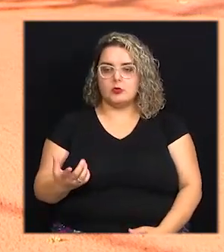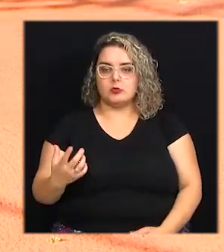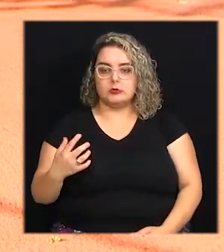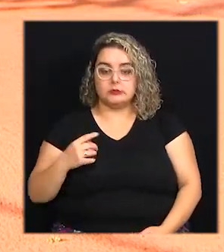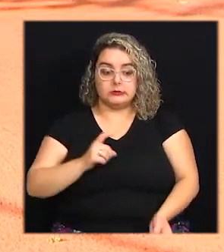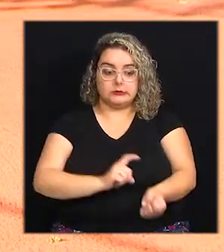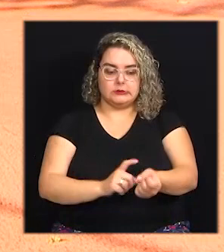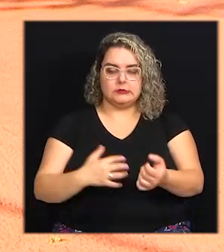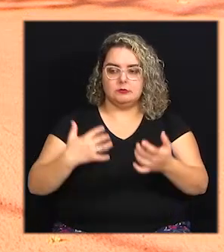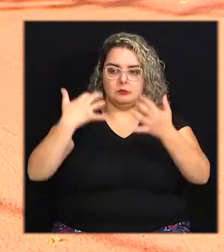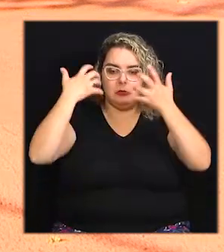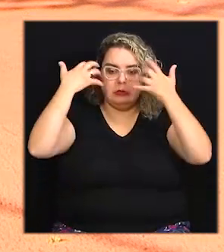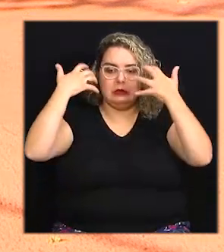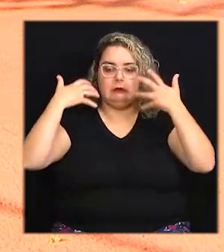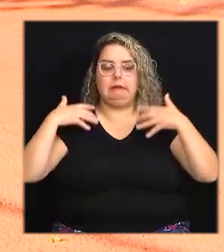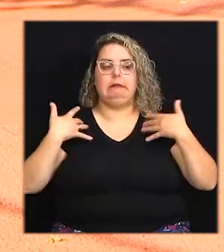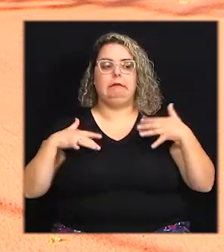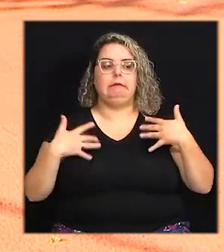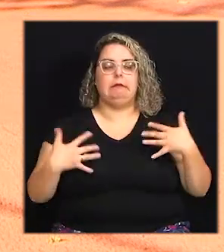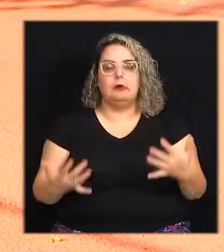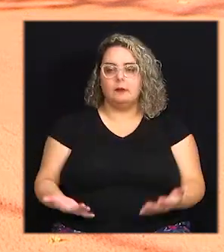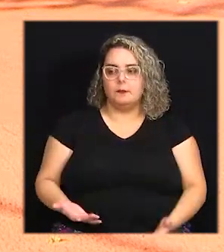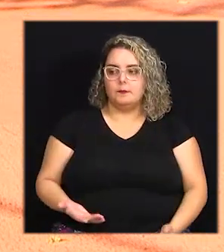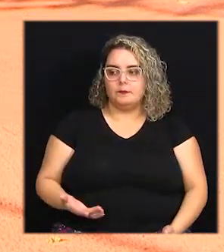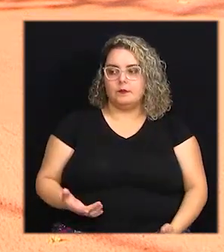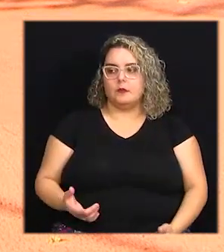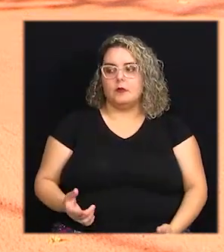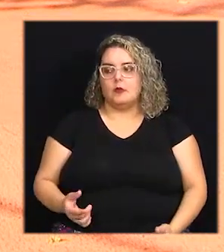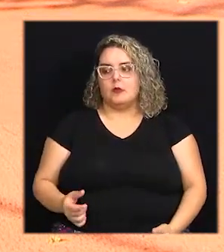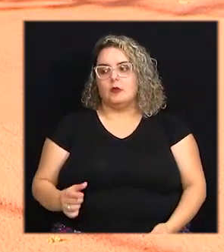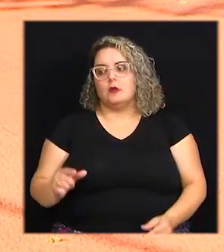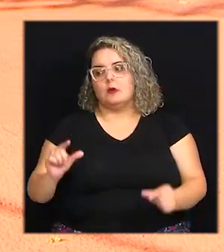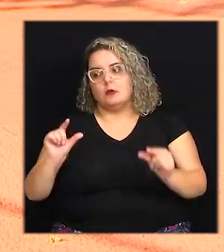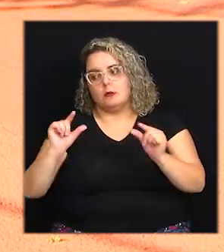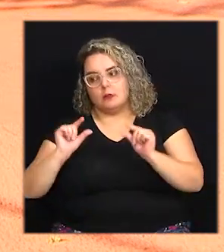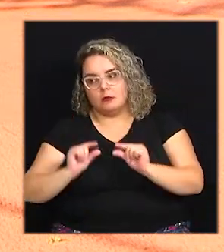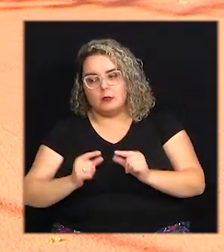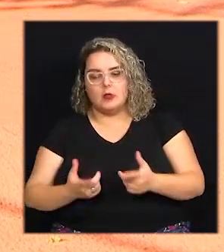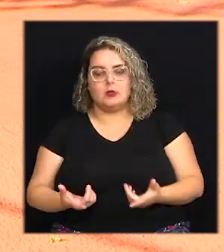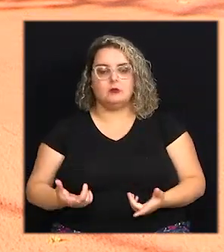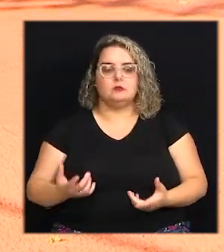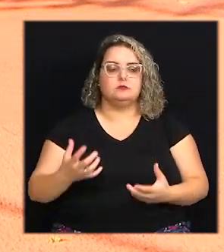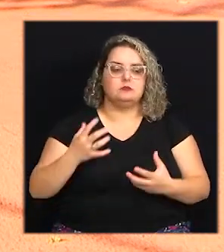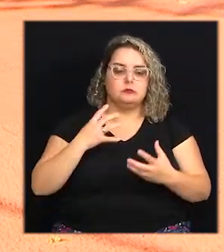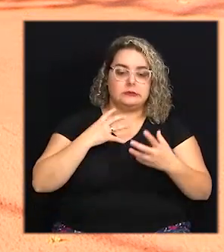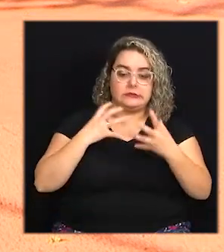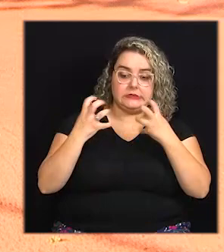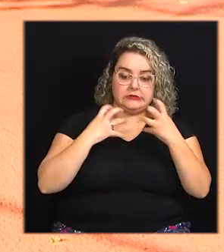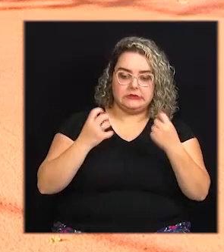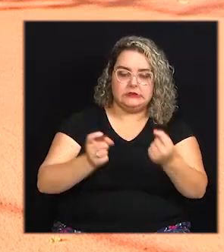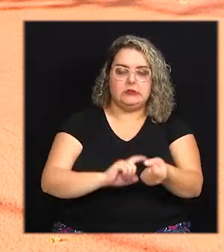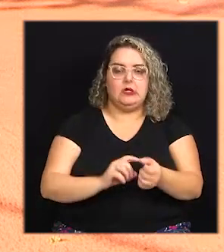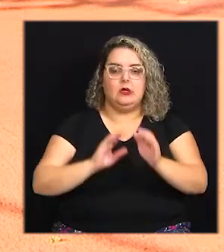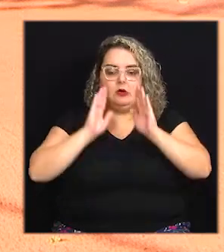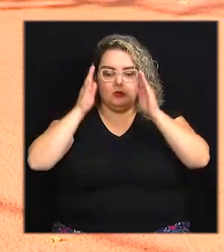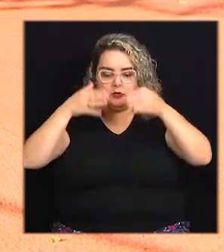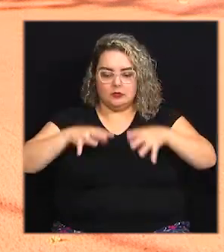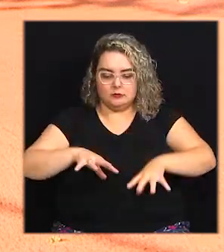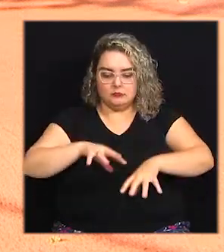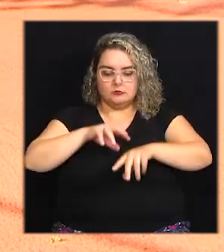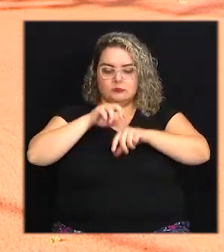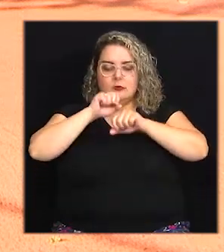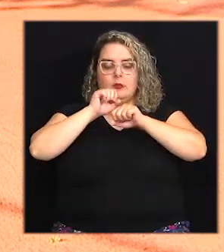nervosismo. E se você entra, sei lá, suando em quadra, você fica um pouco menos nervoso. Eu busco sempre focar bastante na minha